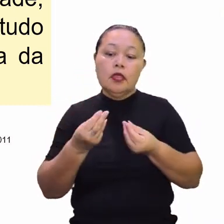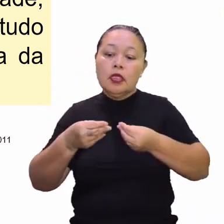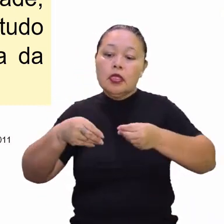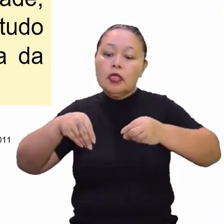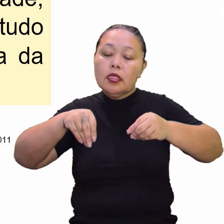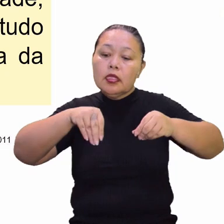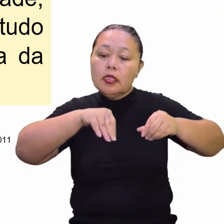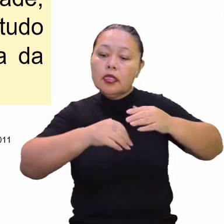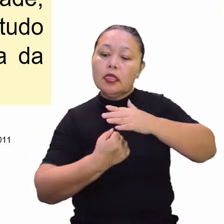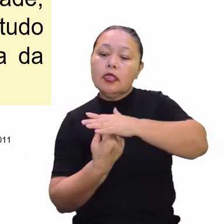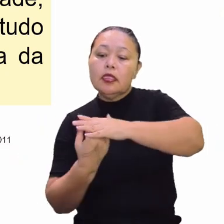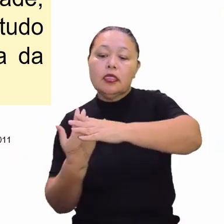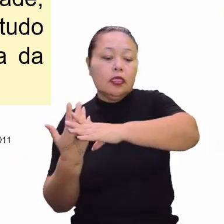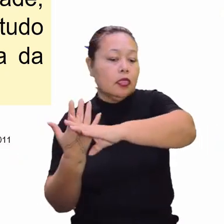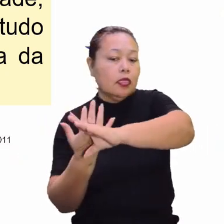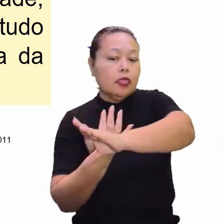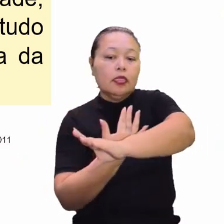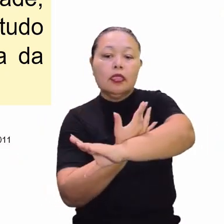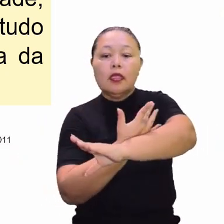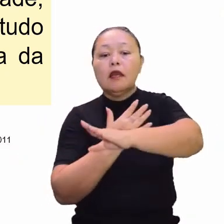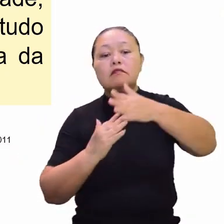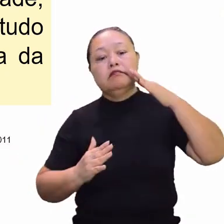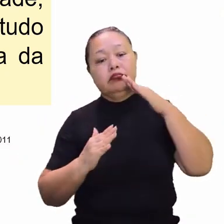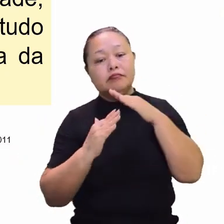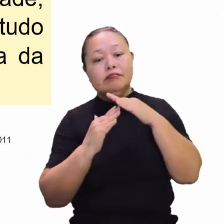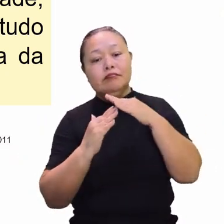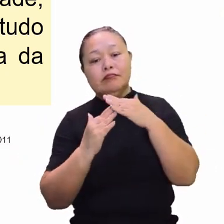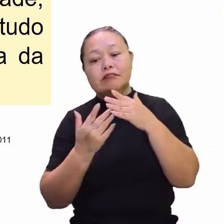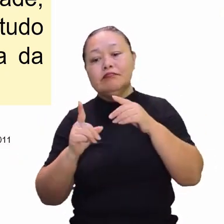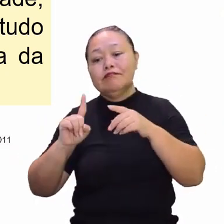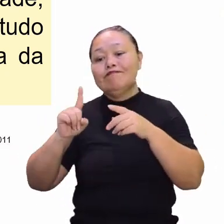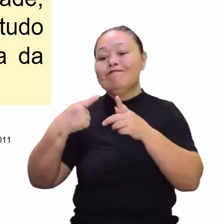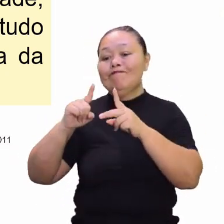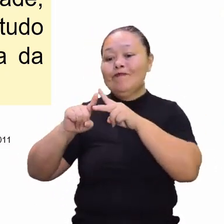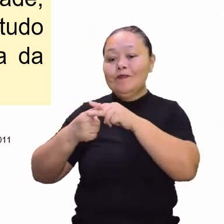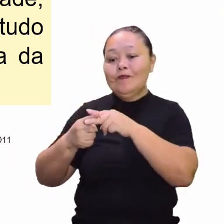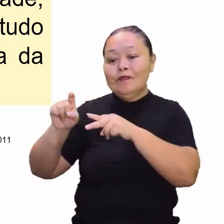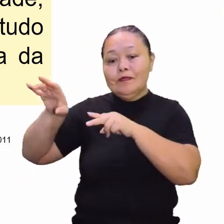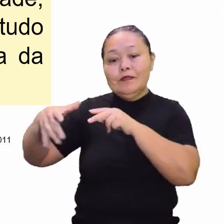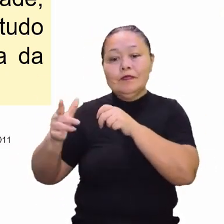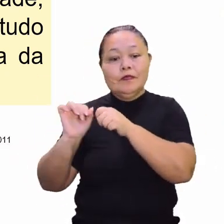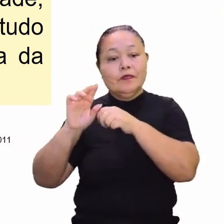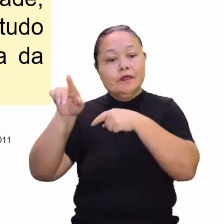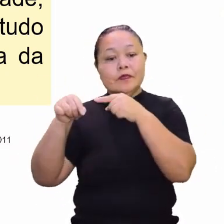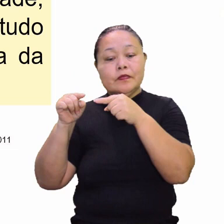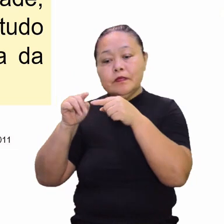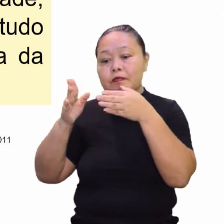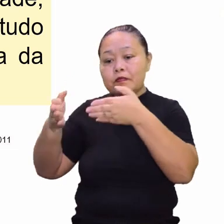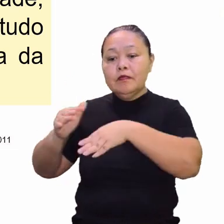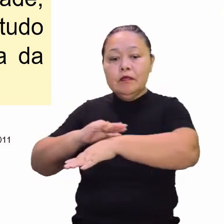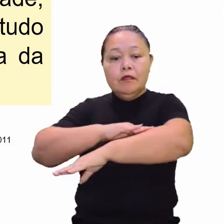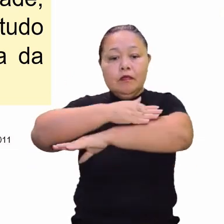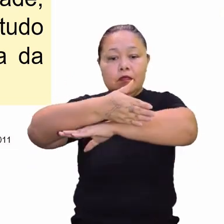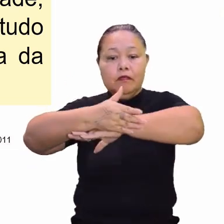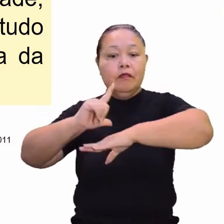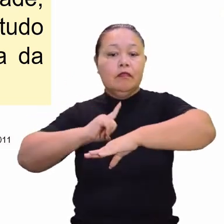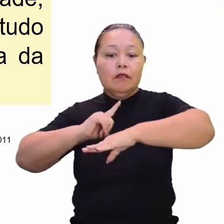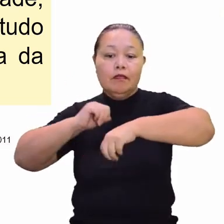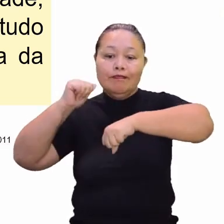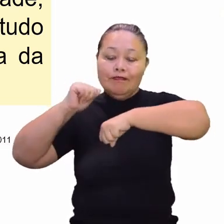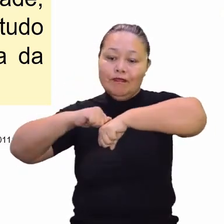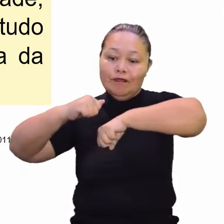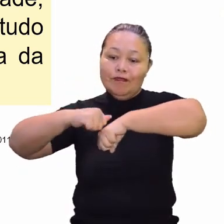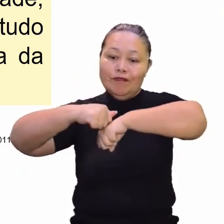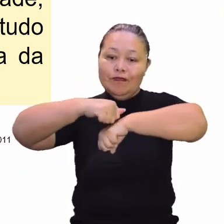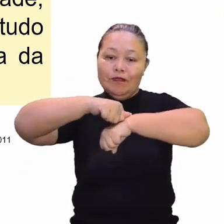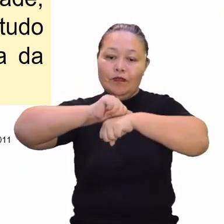da fertilidade, apresentam limitações quanto à mecanização em função do relevo ou presença